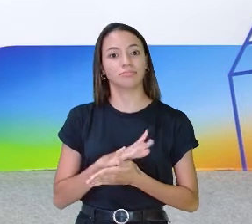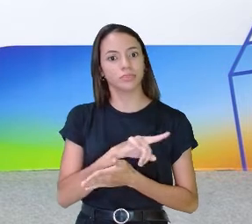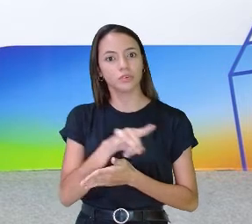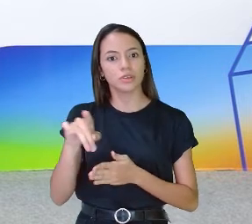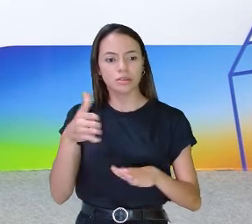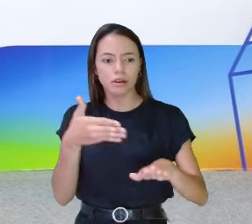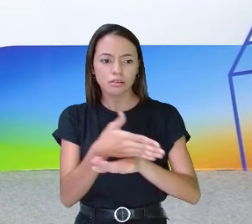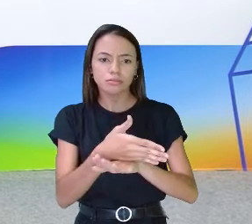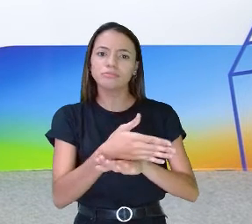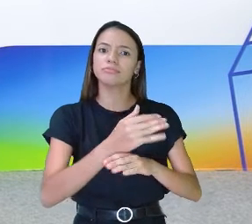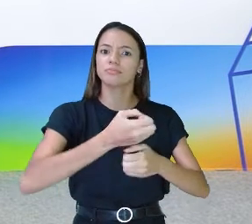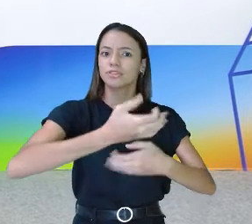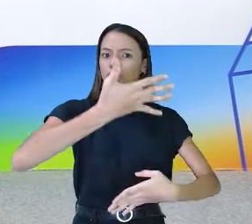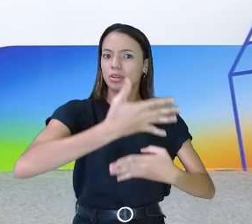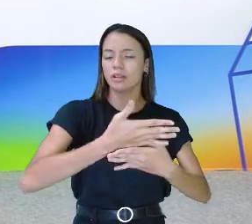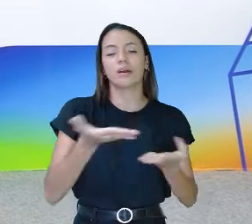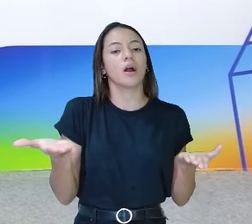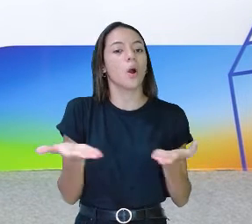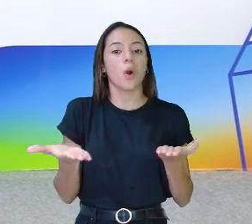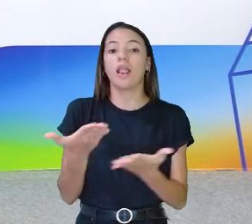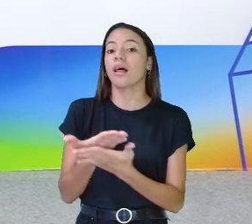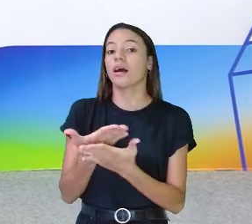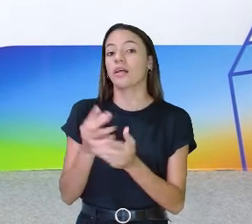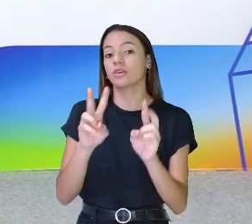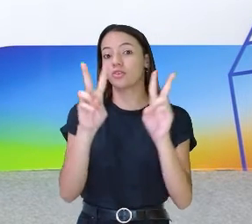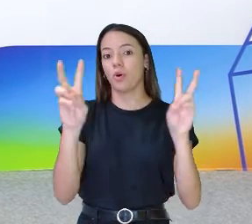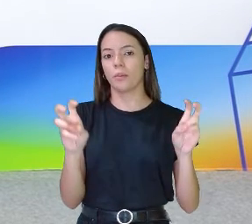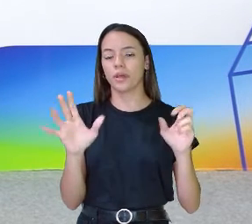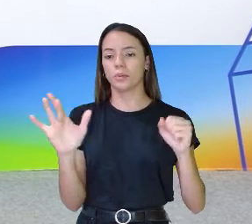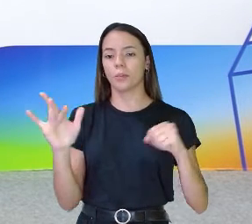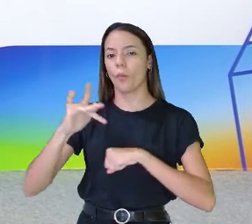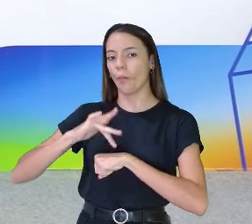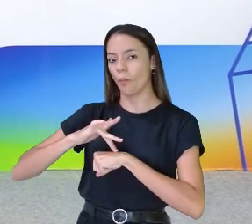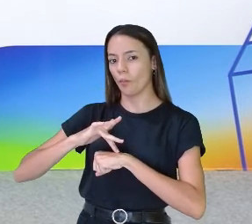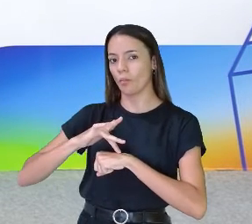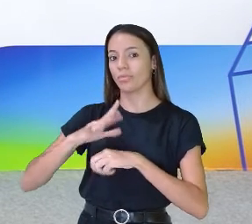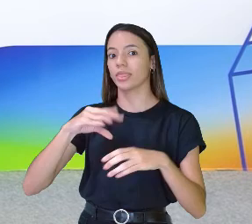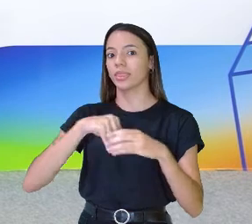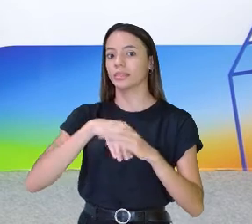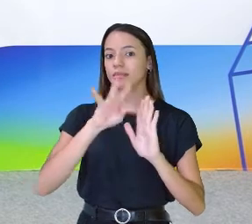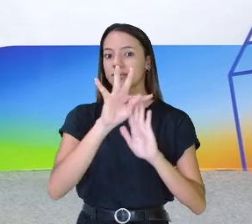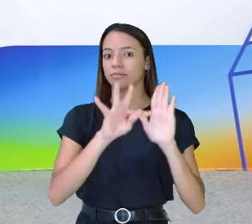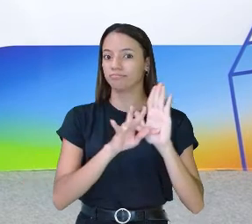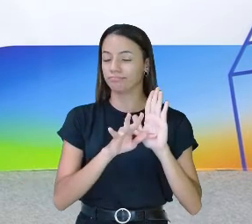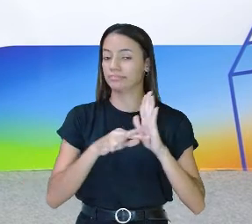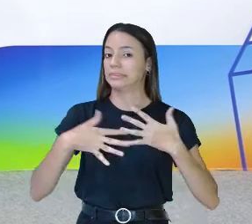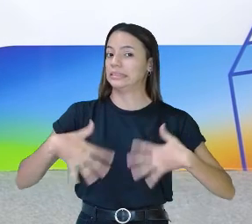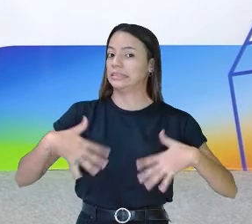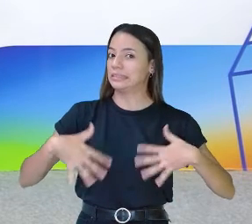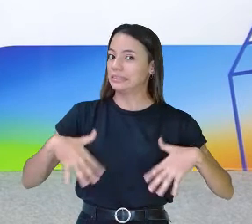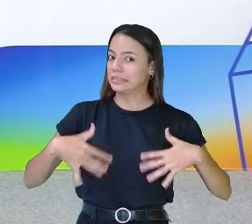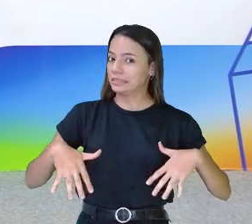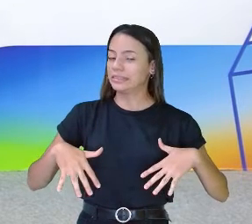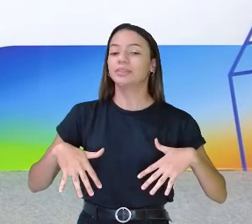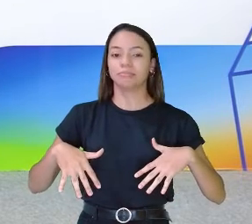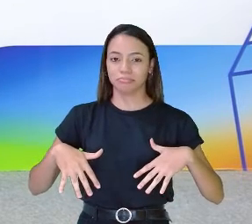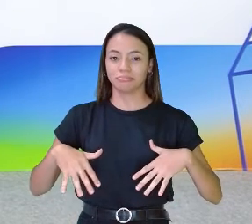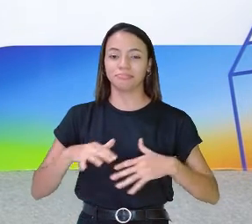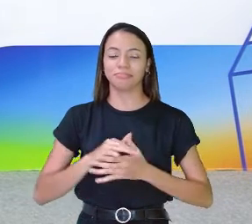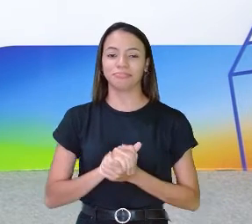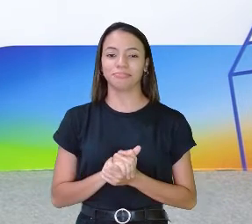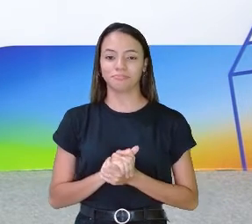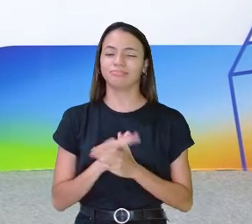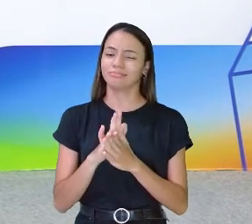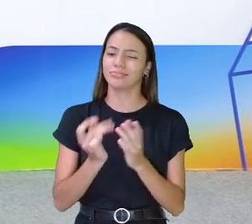no chat e vamos agora para uma aula de a ironia nos textos. E aí, hein?